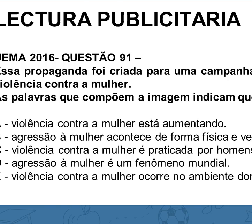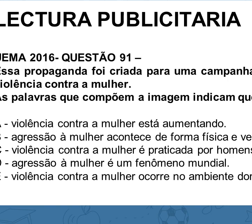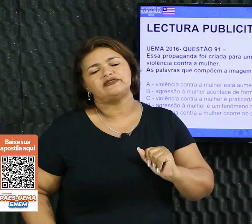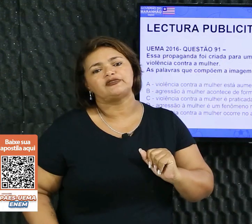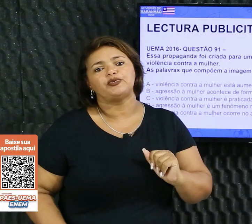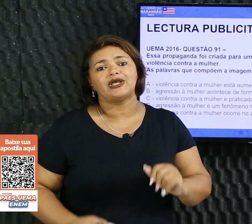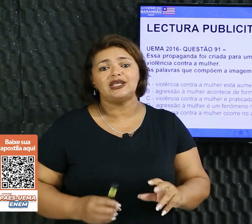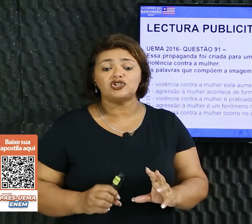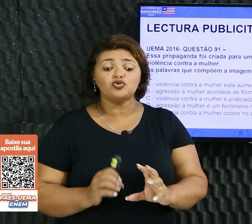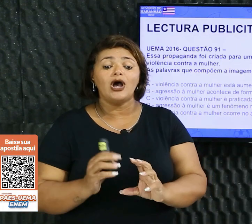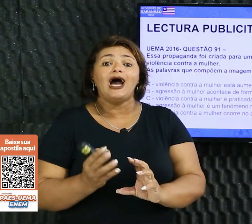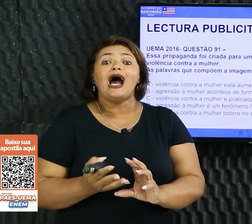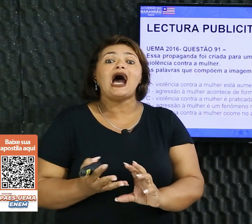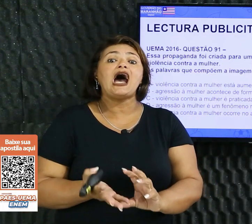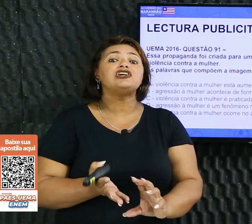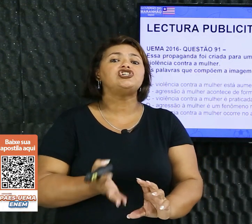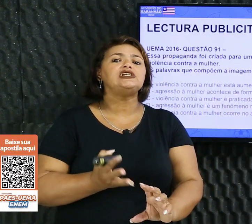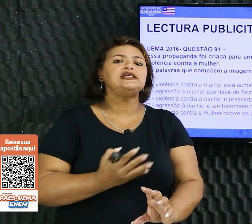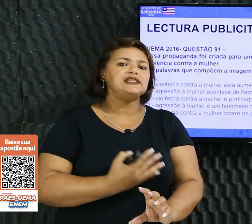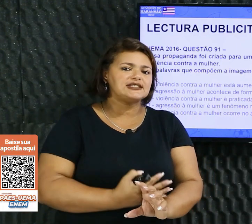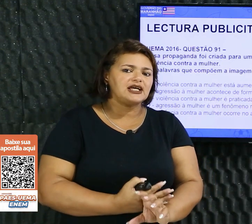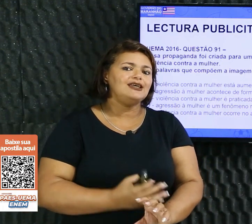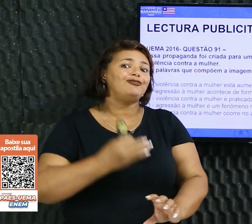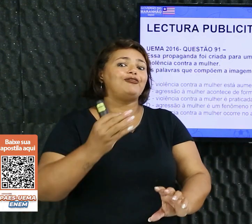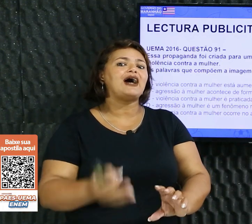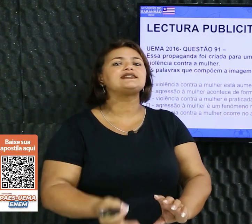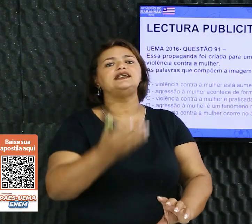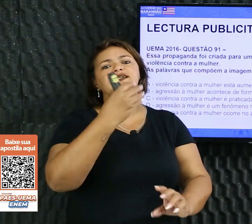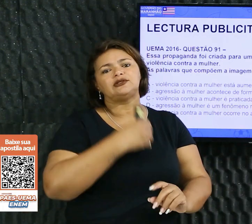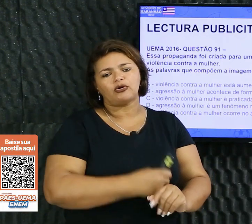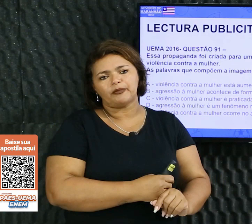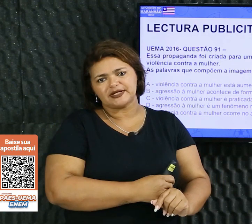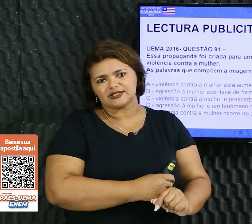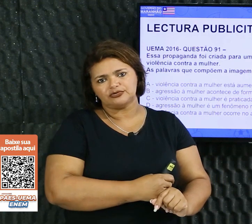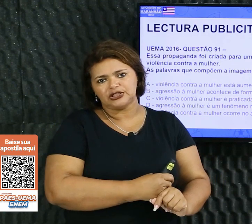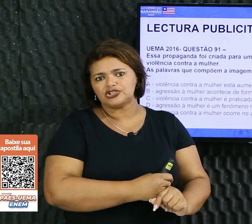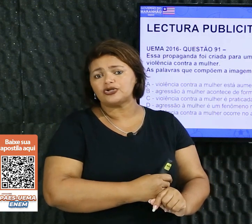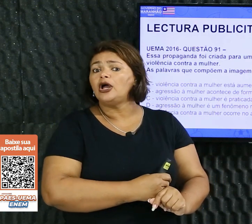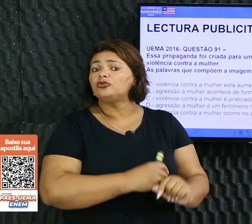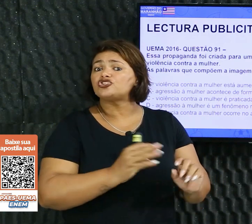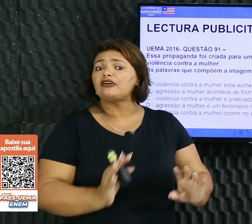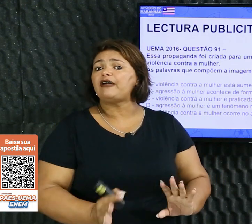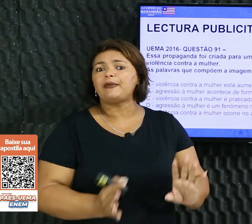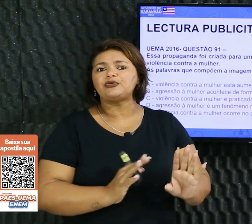nas alternativas, porque isso agiliza e facilita a tua compreensão do